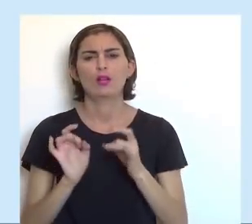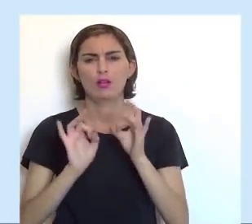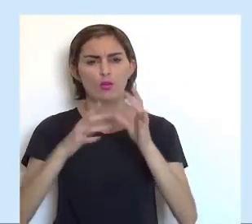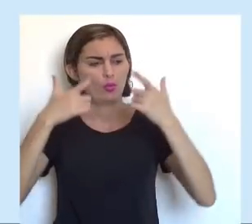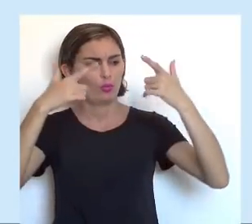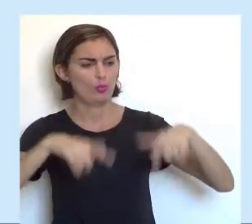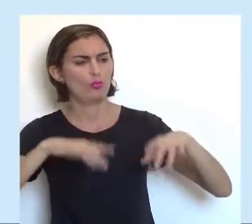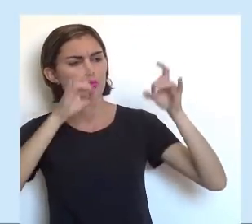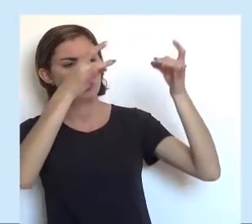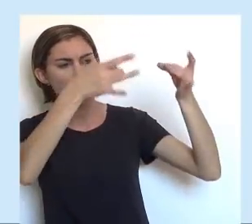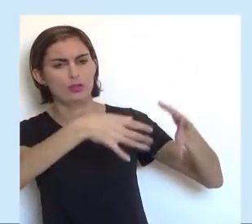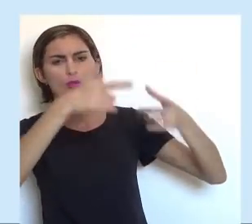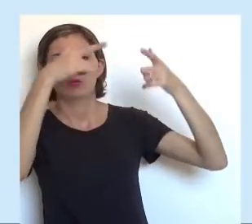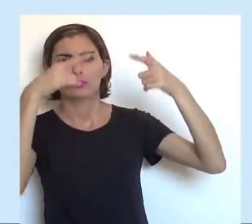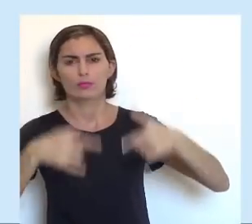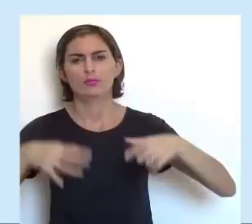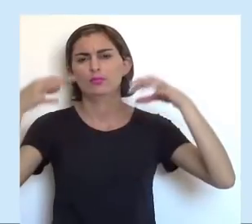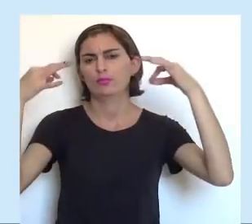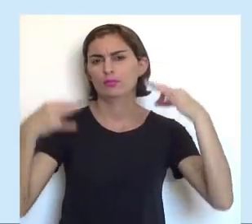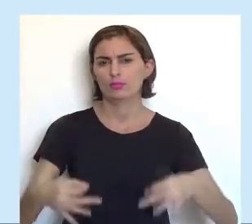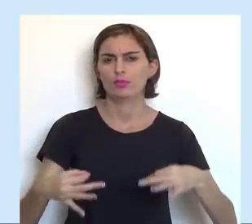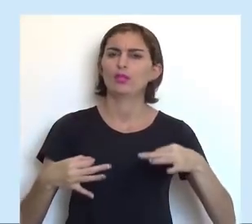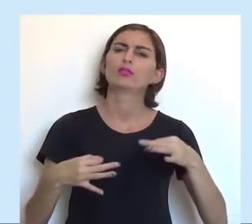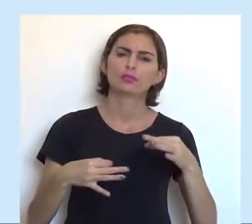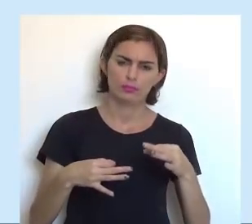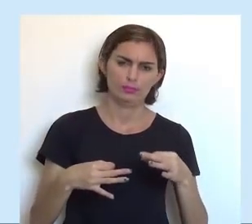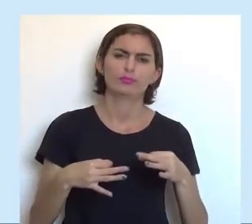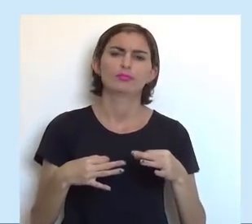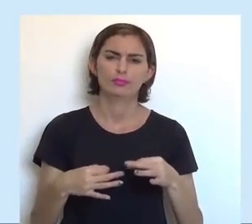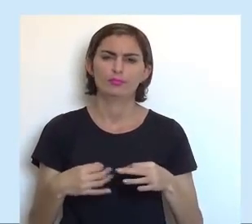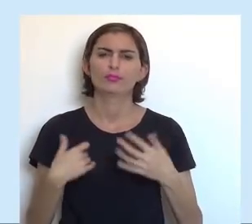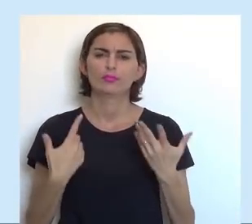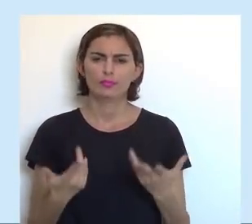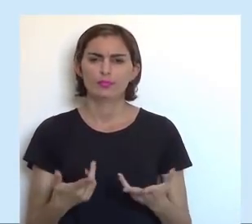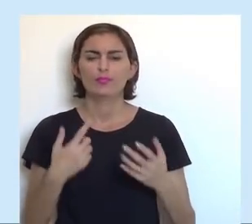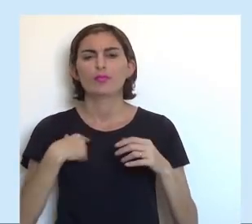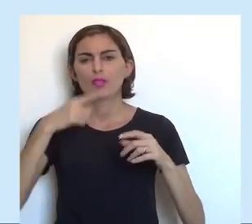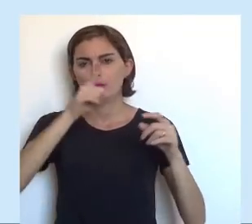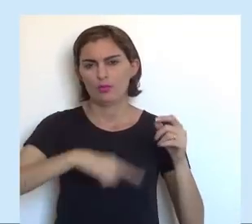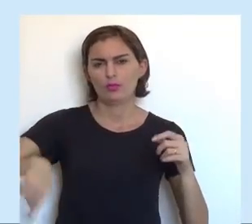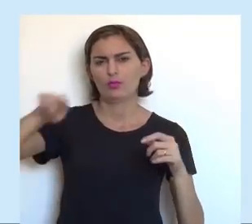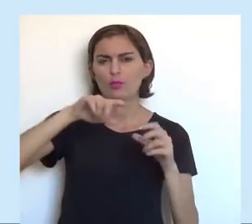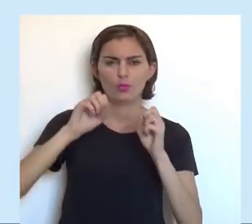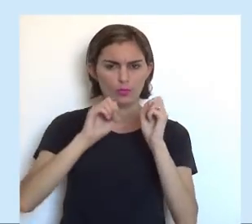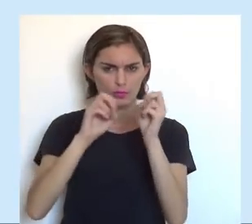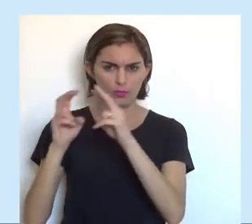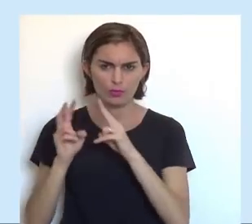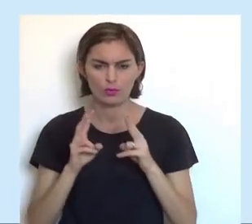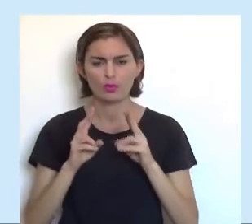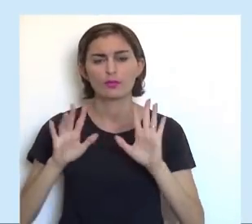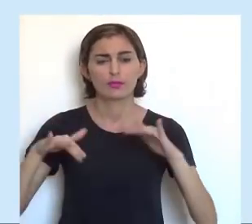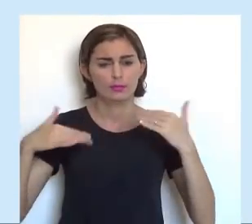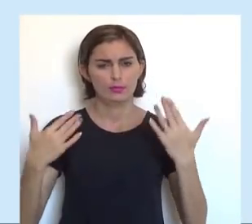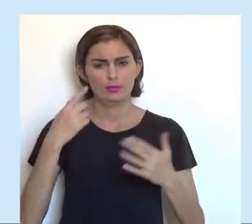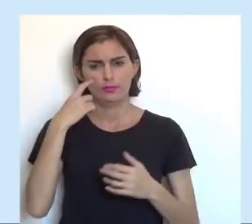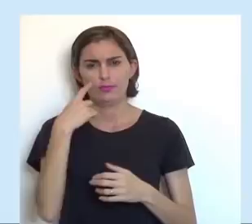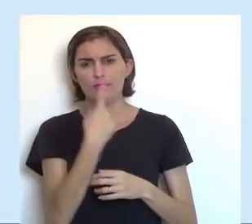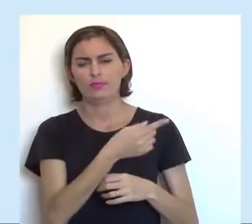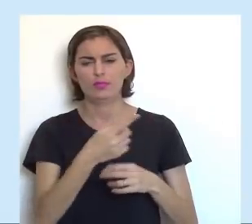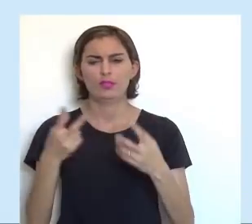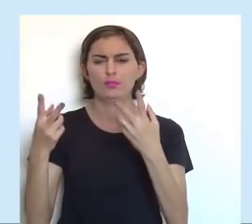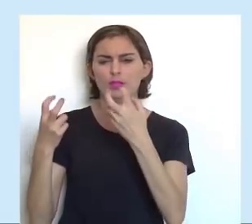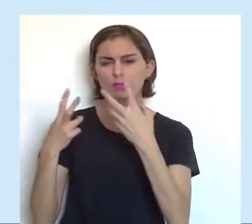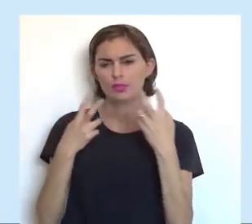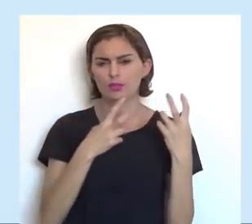dar uma determinação de forma correta, uma destinação de forma correta do pneu, ok? Aí, na tela,